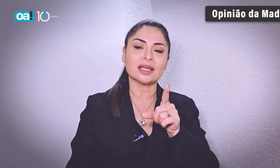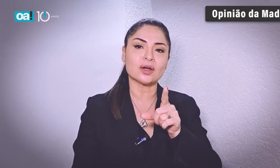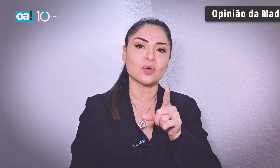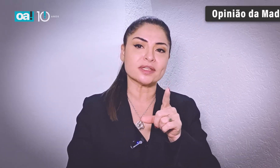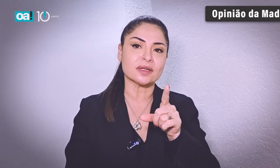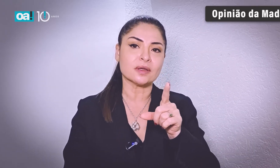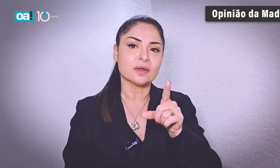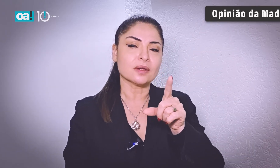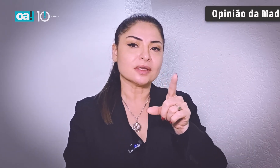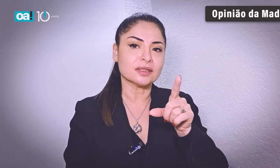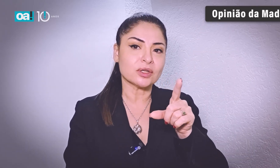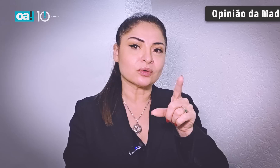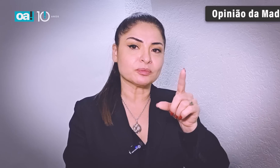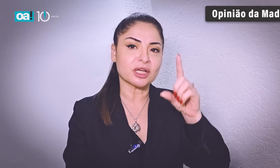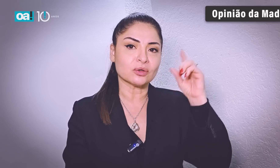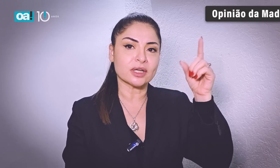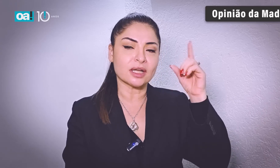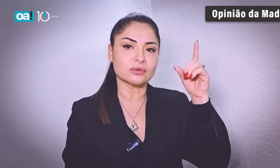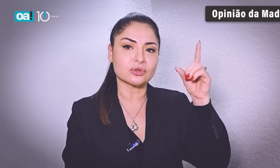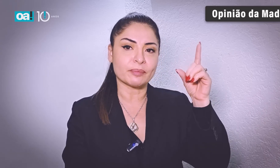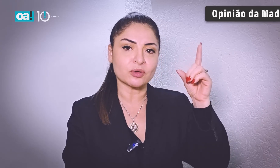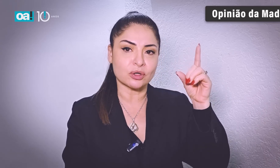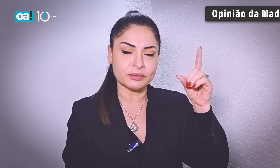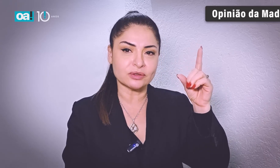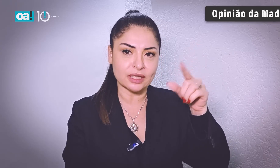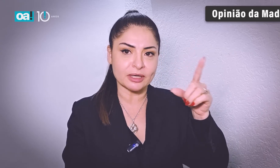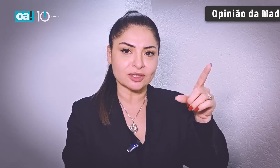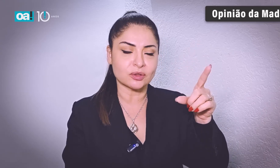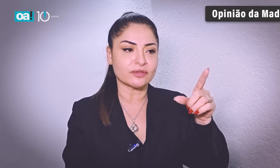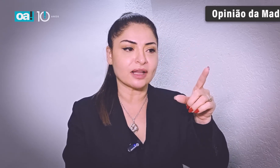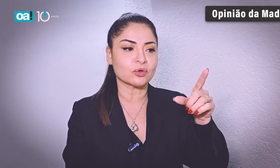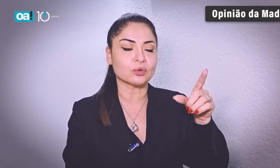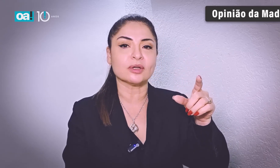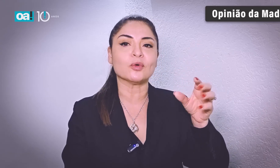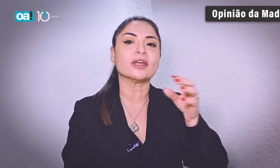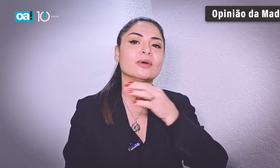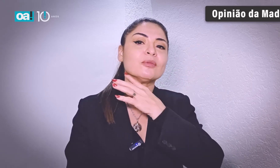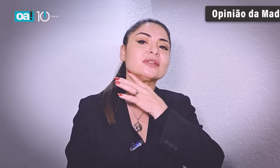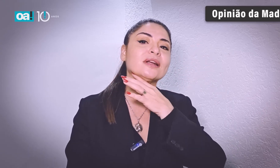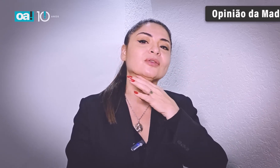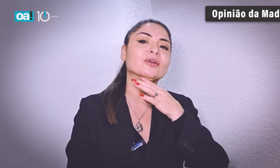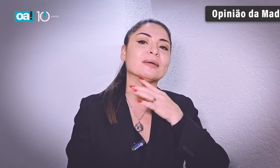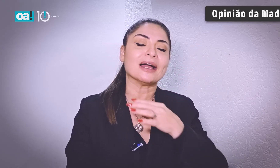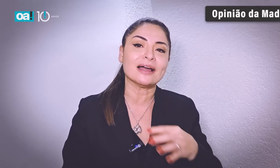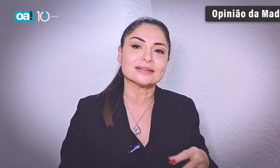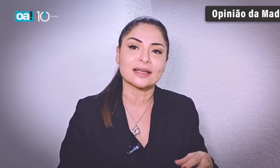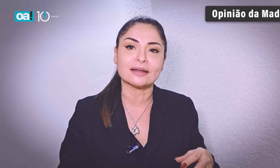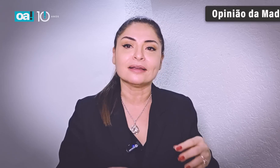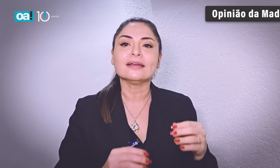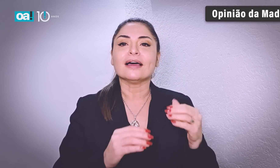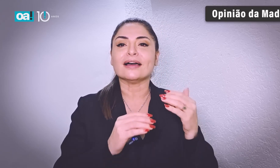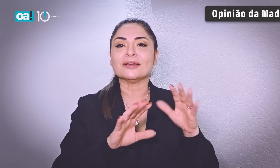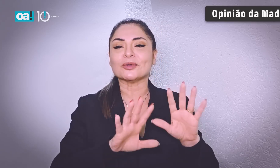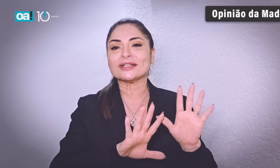acho que aquela coisa da teoria conspiratória lá do chapéu de alumínio, você lembra aquela história que falavam que o Lula morreu, aí mostrava o negócio da